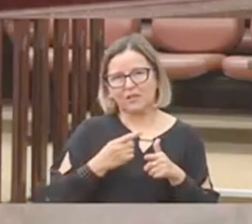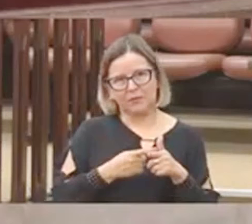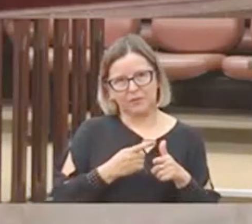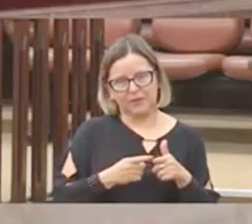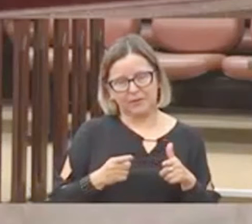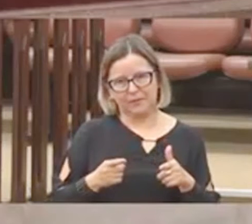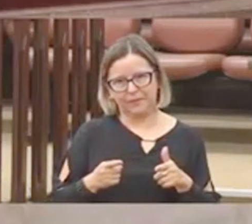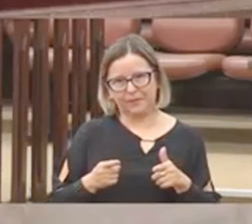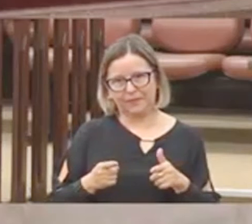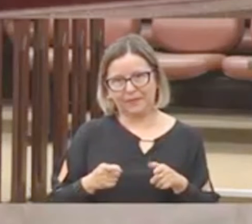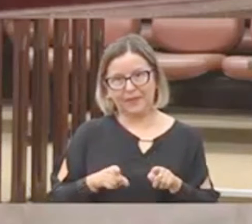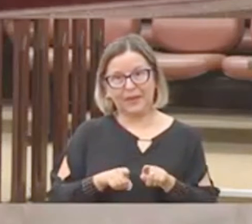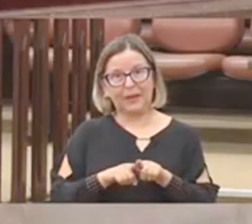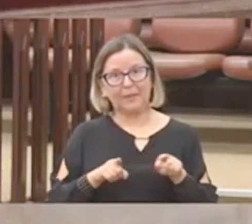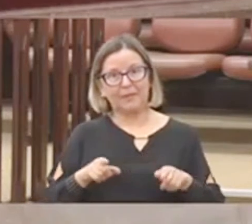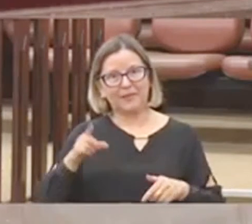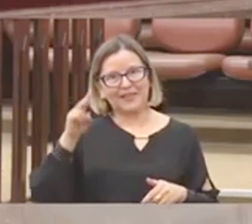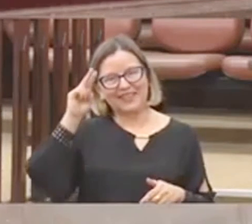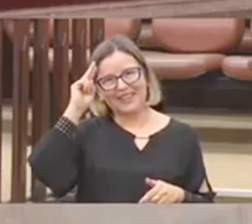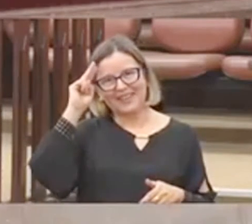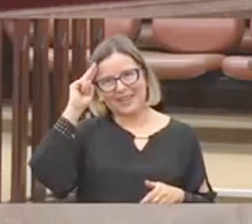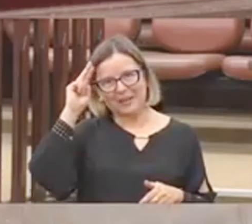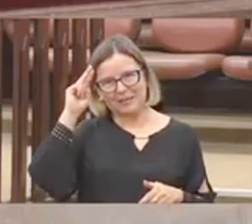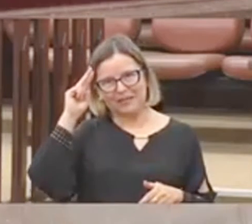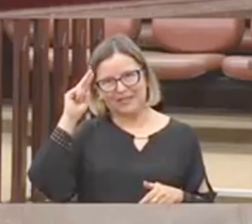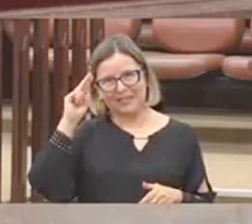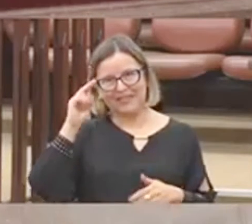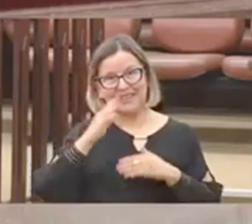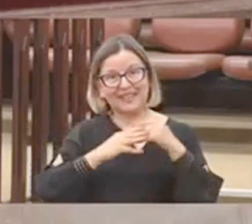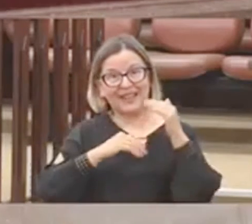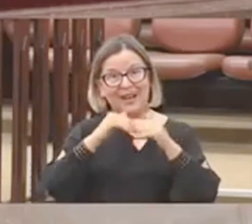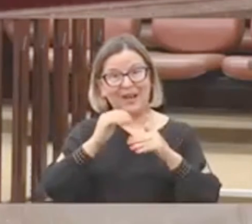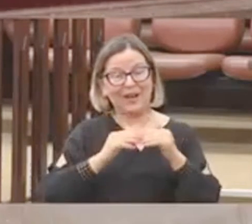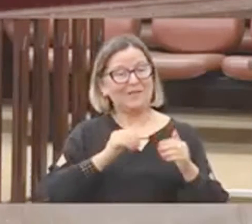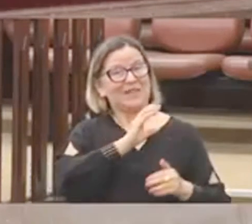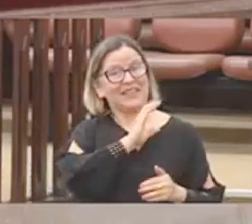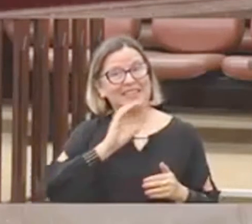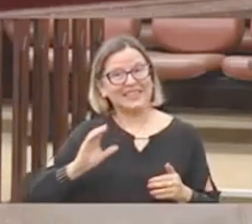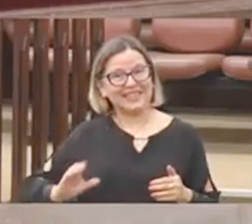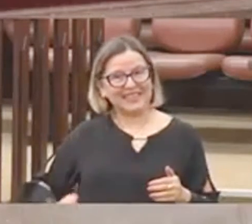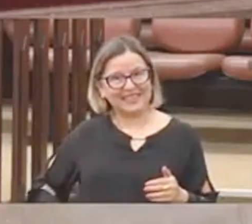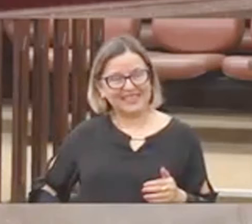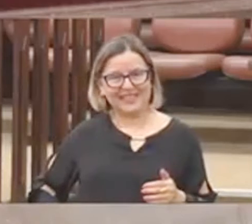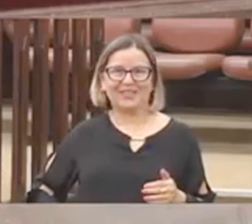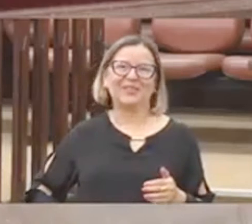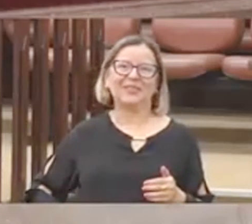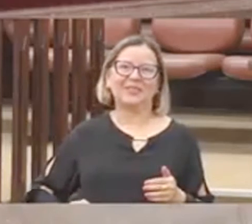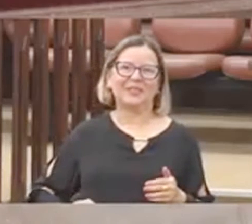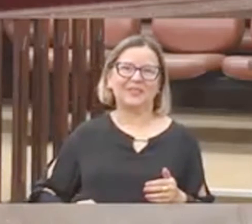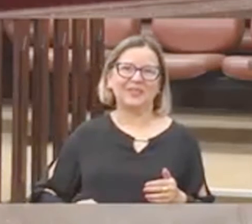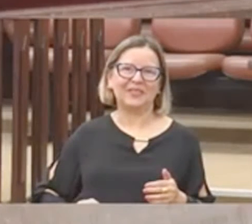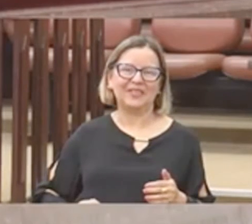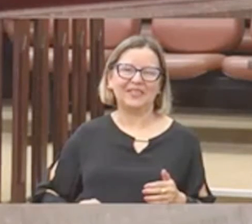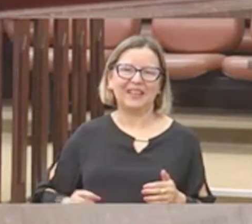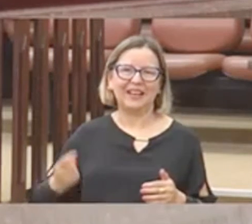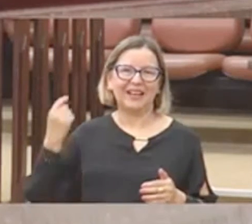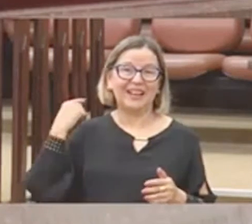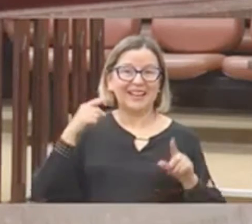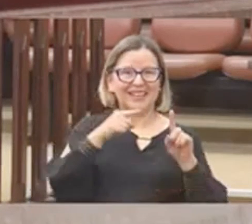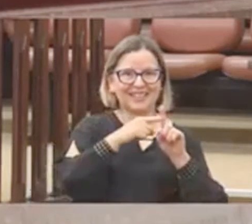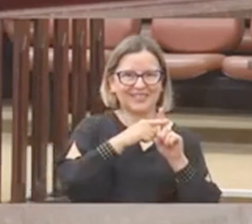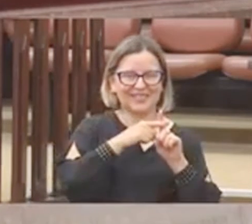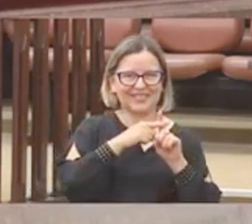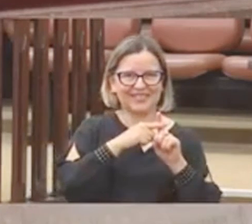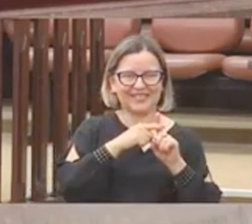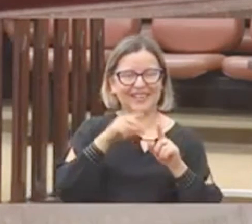Antes, lembre-se do que Cristo fez por você e em você na cruz. Lembre-se de que nele